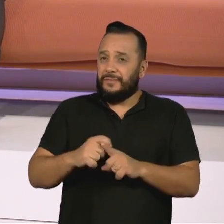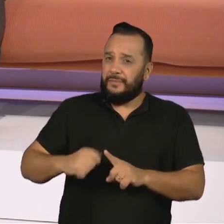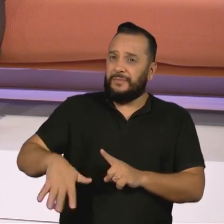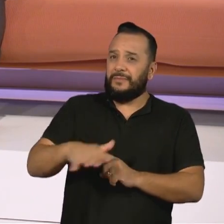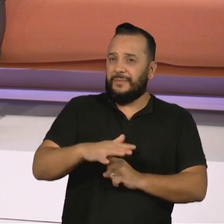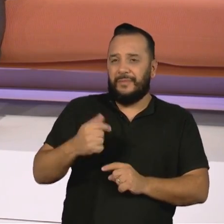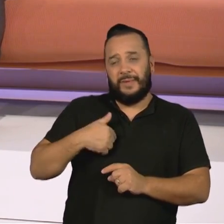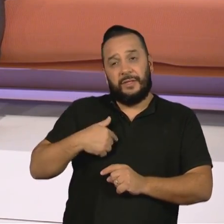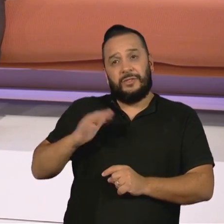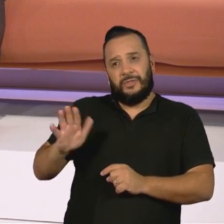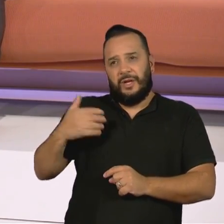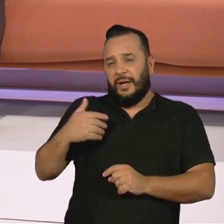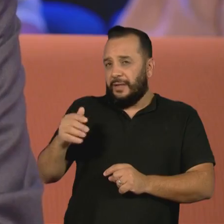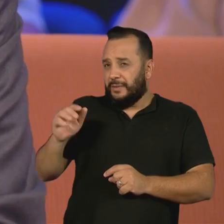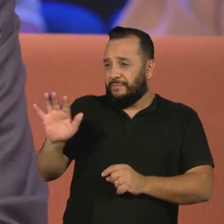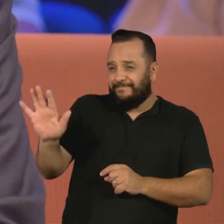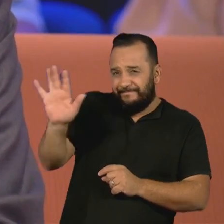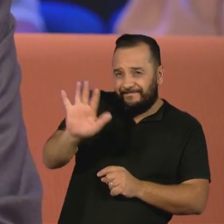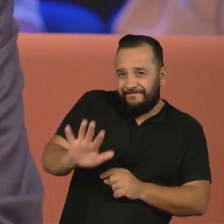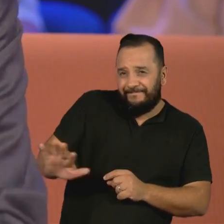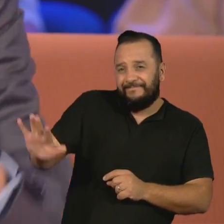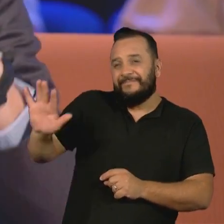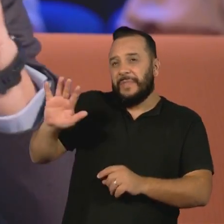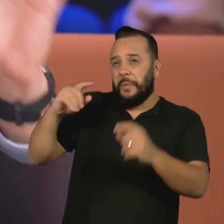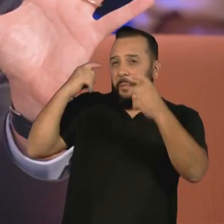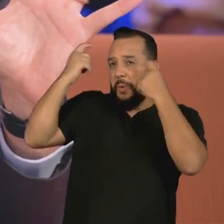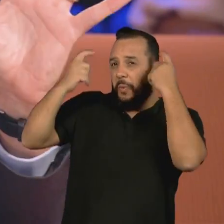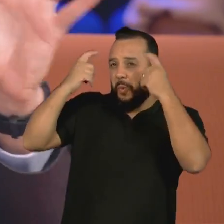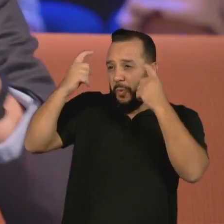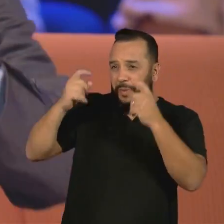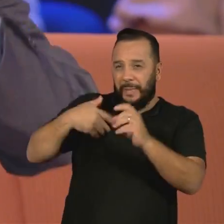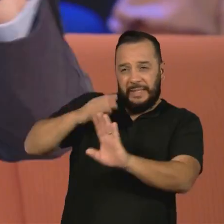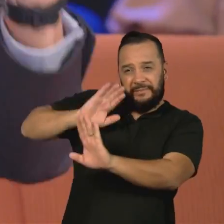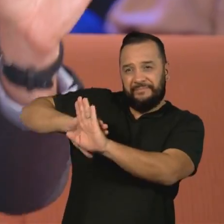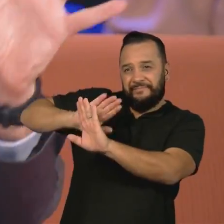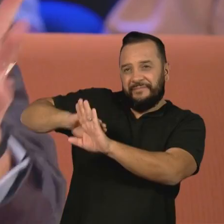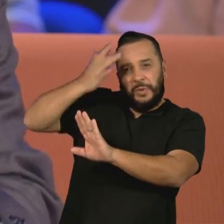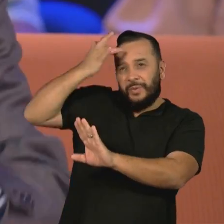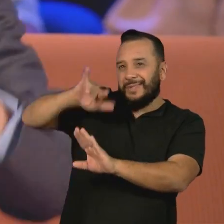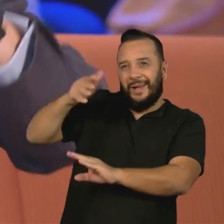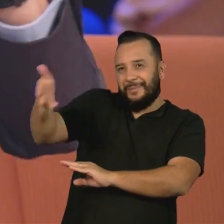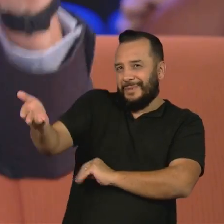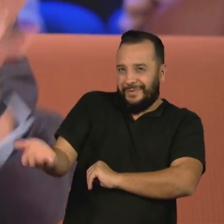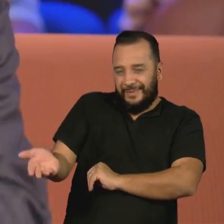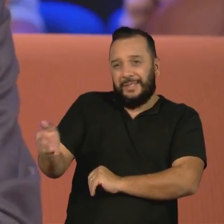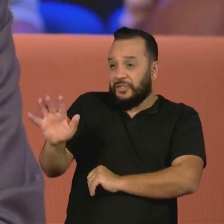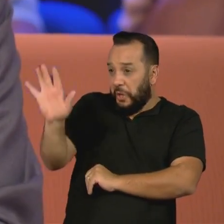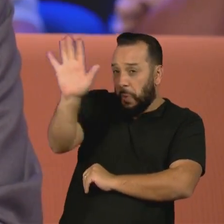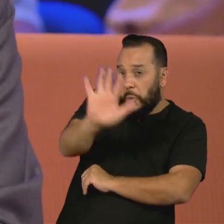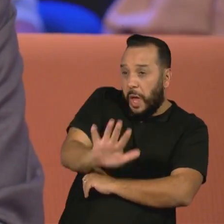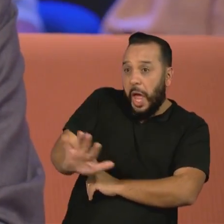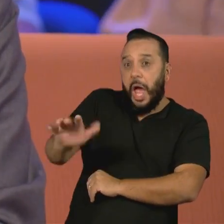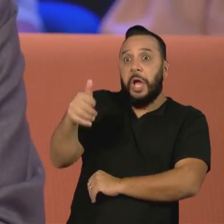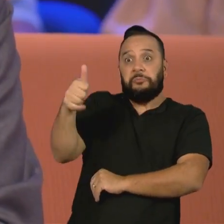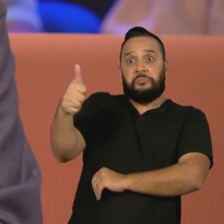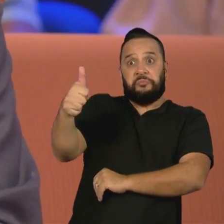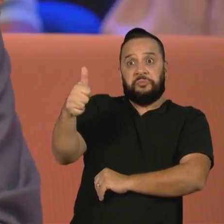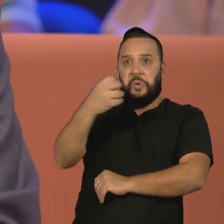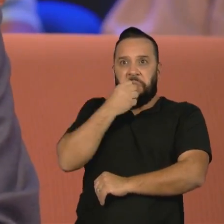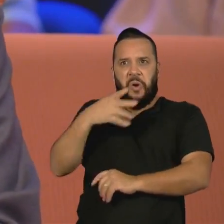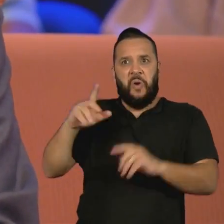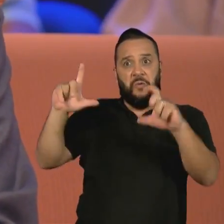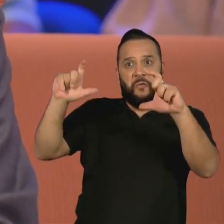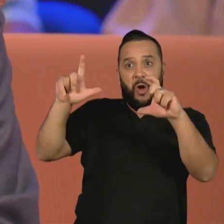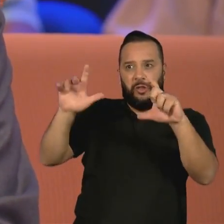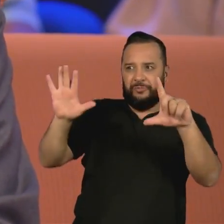a forma e menos com o conteúdo. Porque daí é isso, aí você julga pelo que está escrito, né? Julga pela foto, e aí é